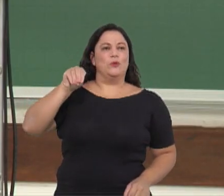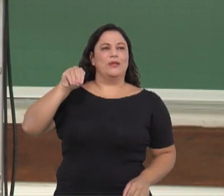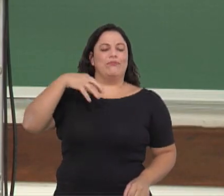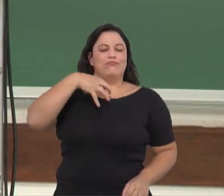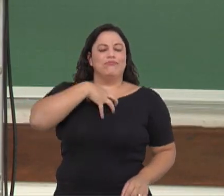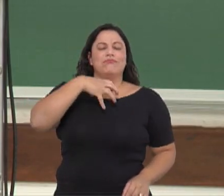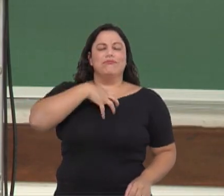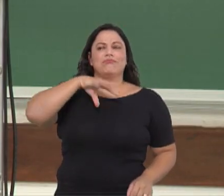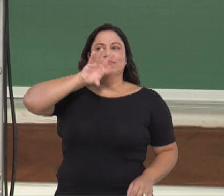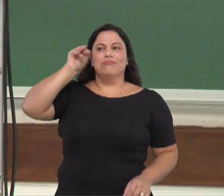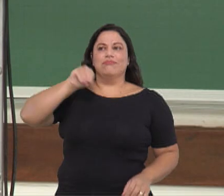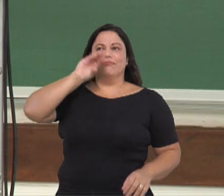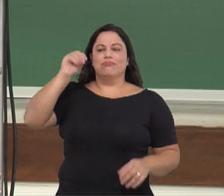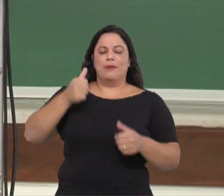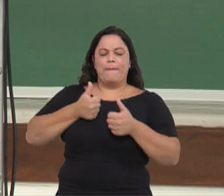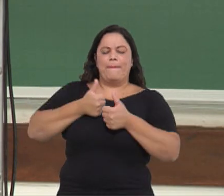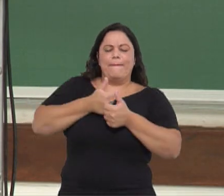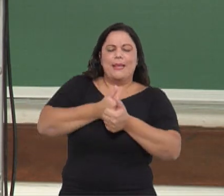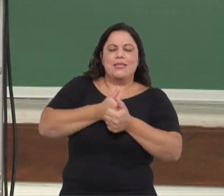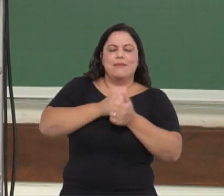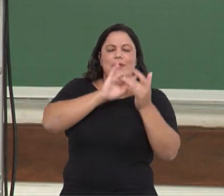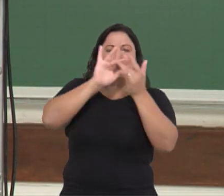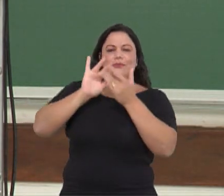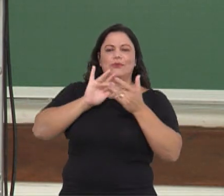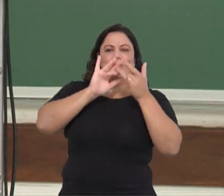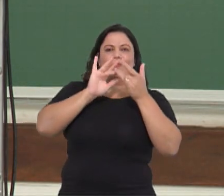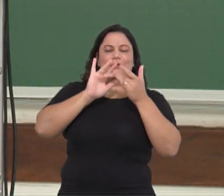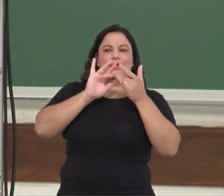próximo do leitor. Bacana, né?